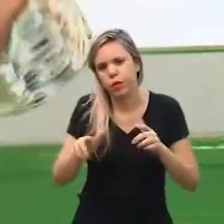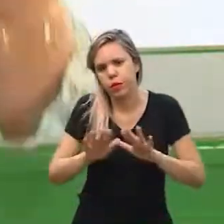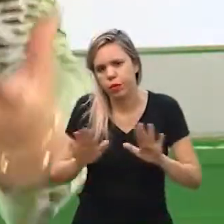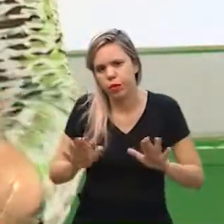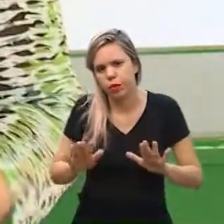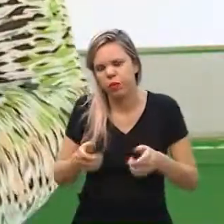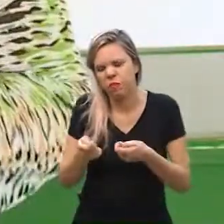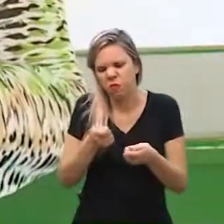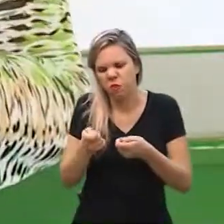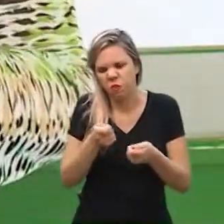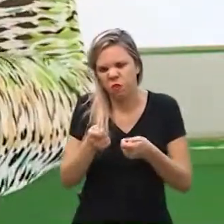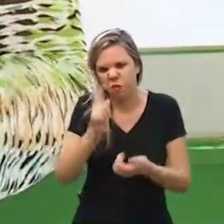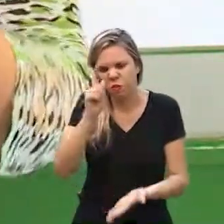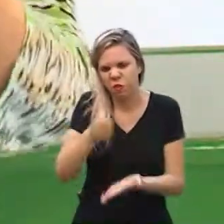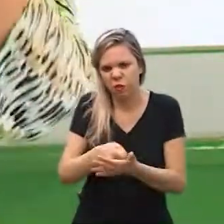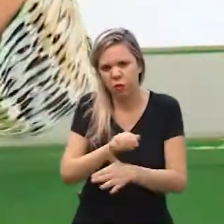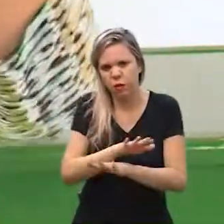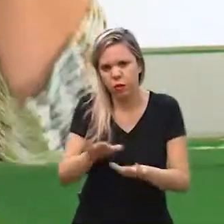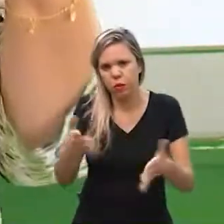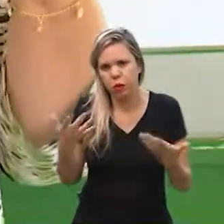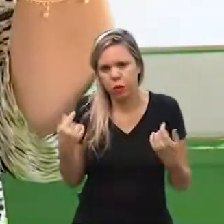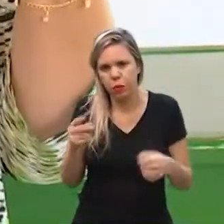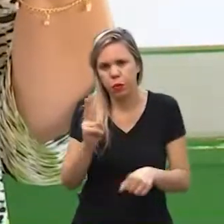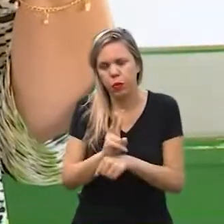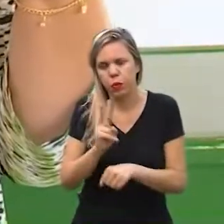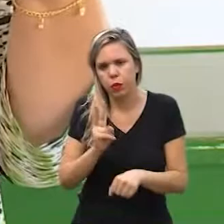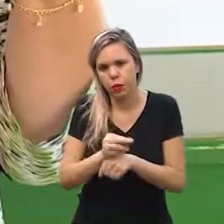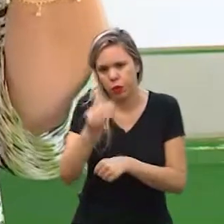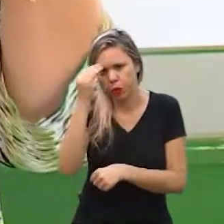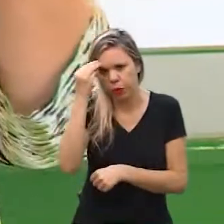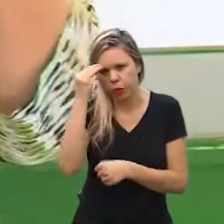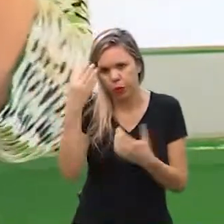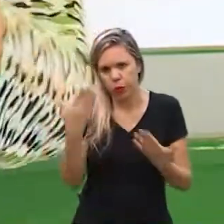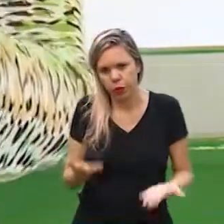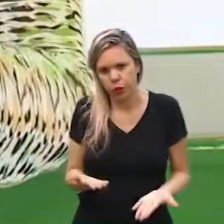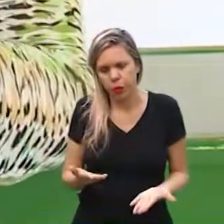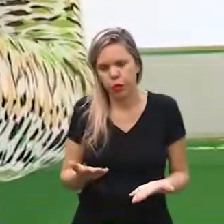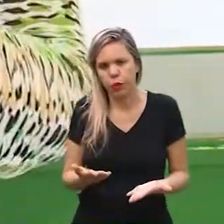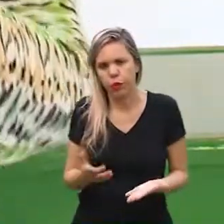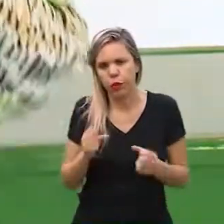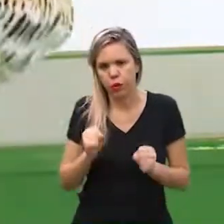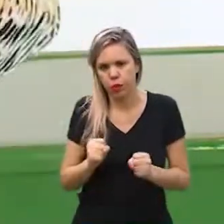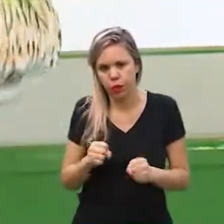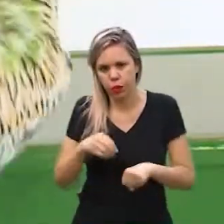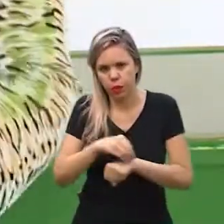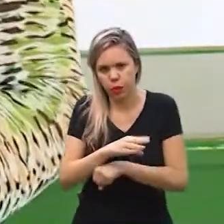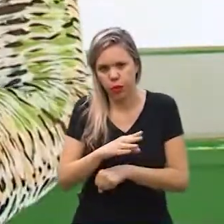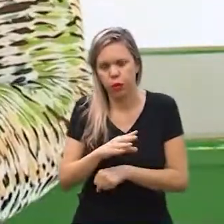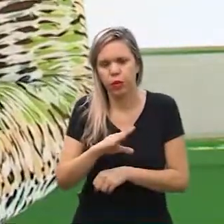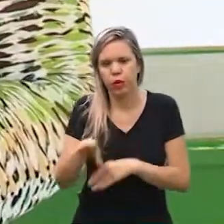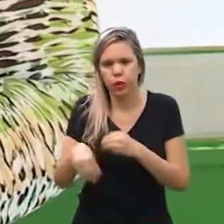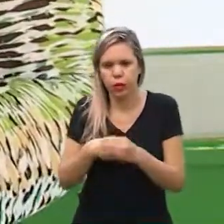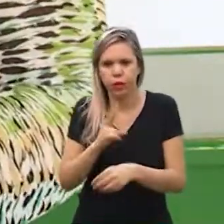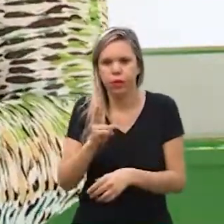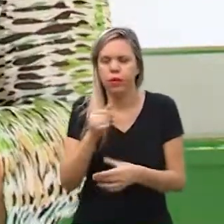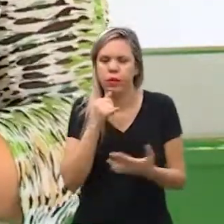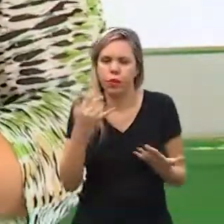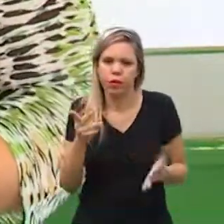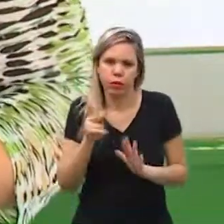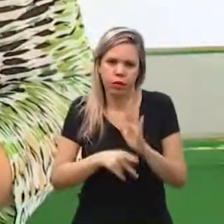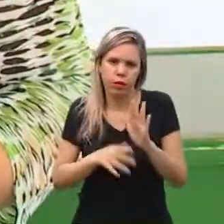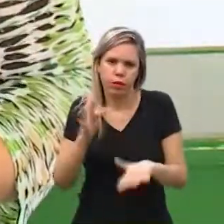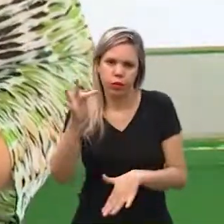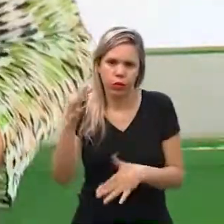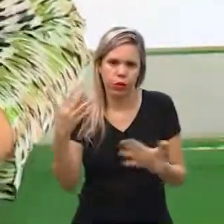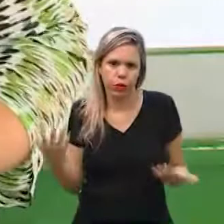exploratória, dominadora. Então a gente preserva uma memória, mas para que ela possa ser reinterpretada e